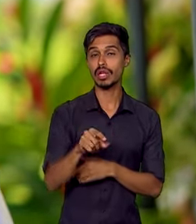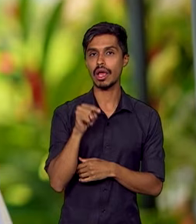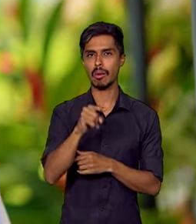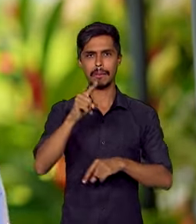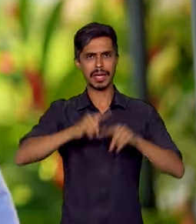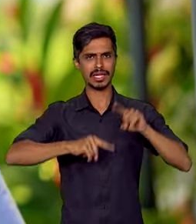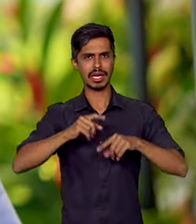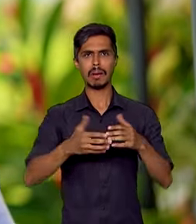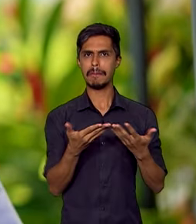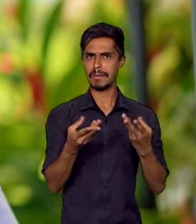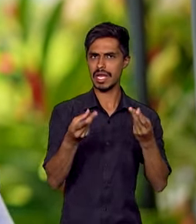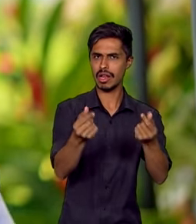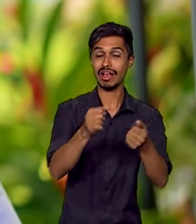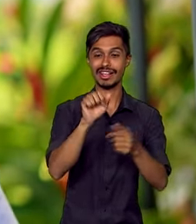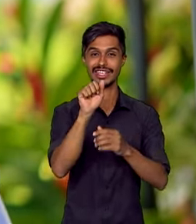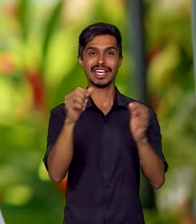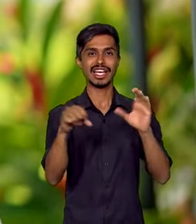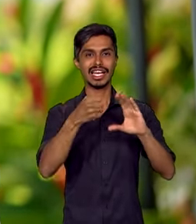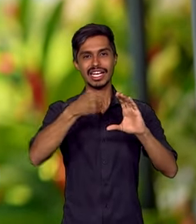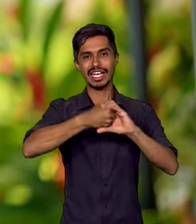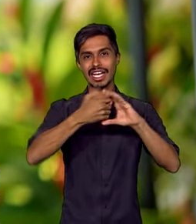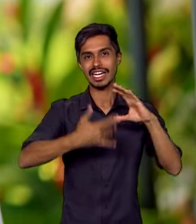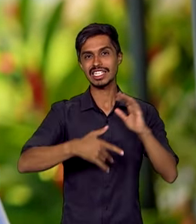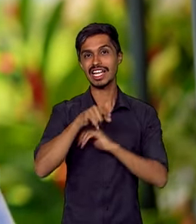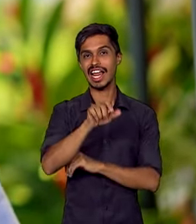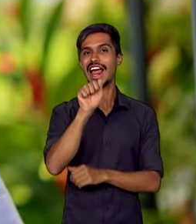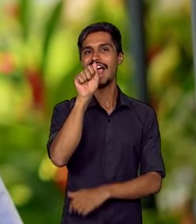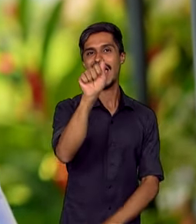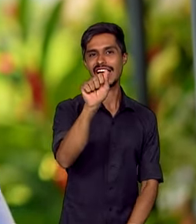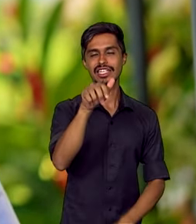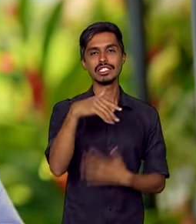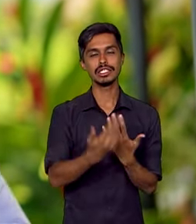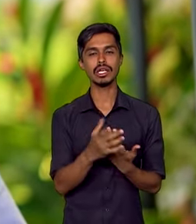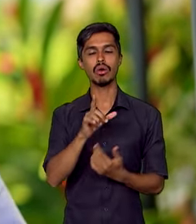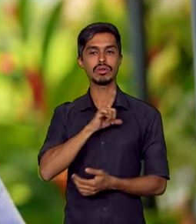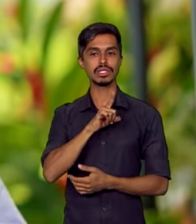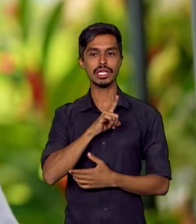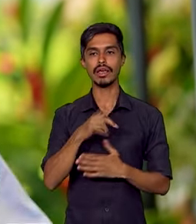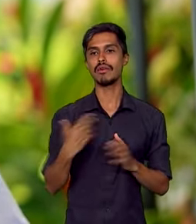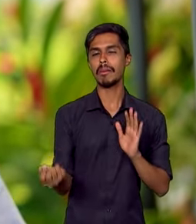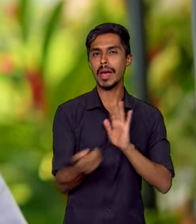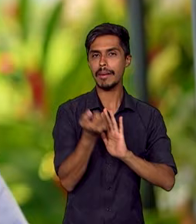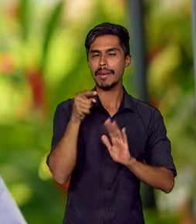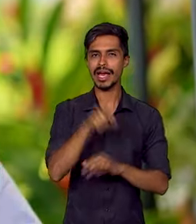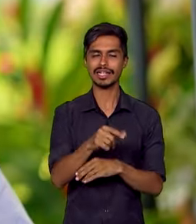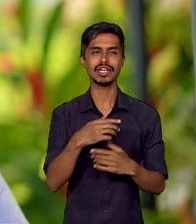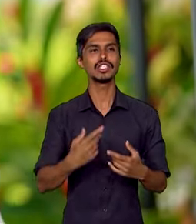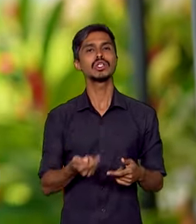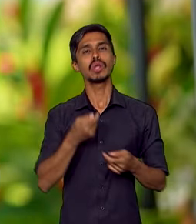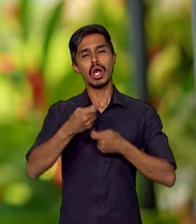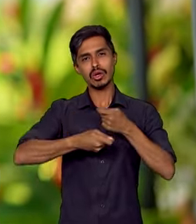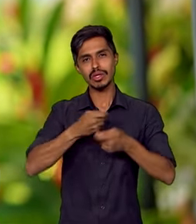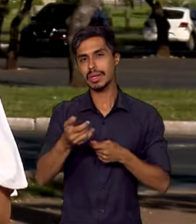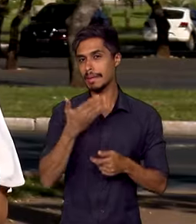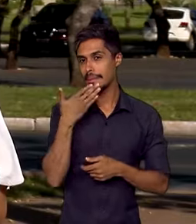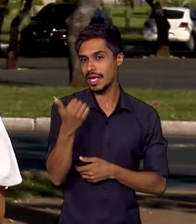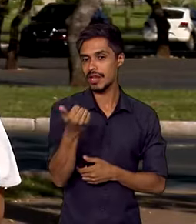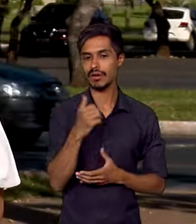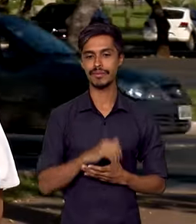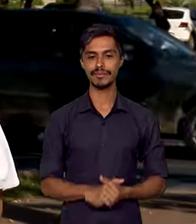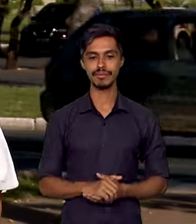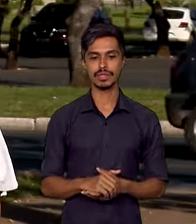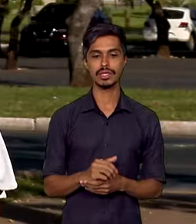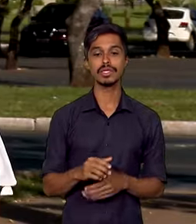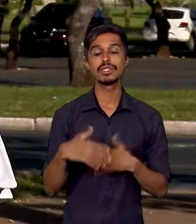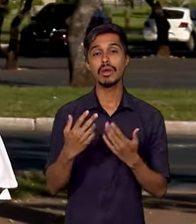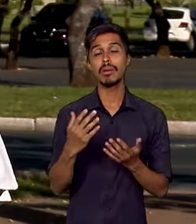mais eficiente, categoria A, você garantirá, no final do mês, uma economia considerável na sua conta de energia. Com mais